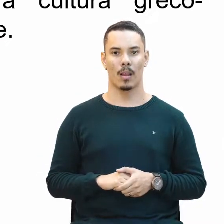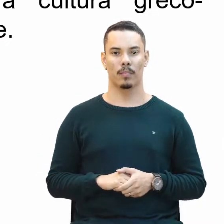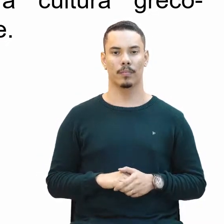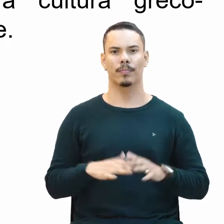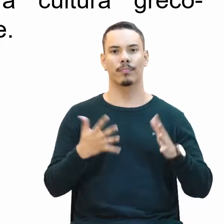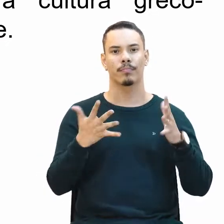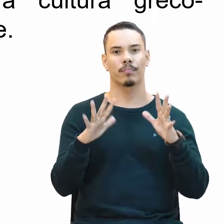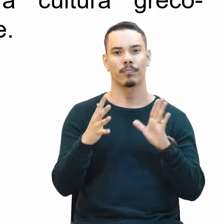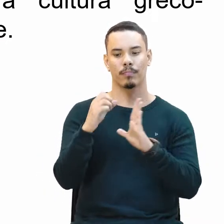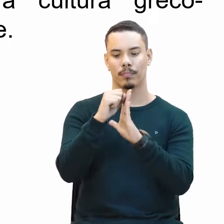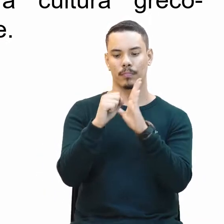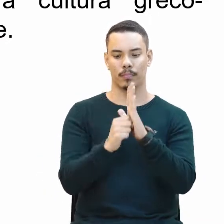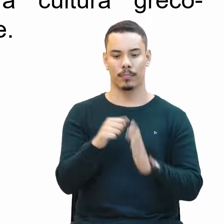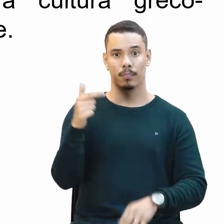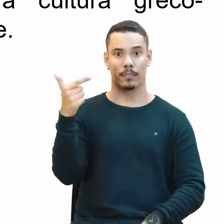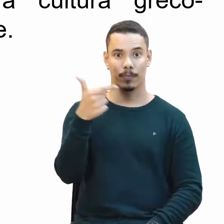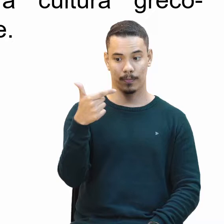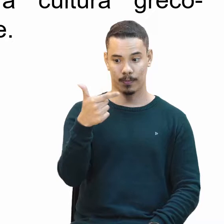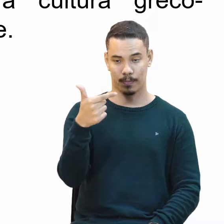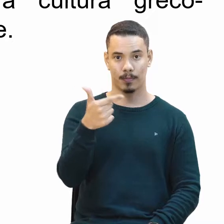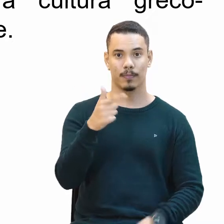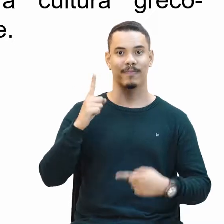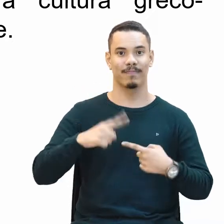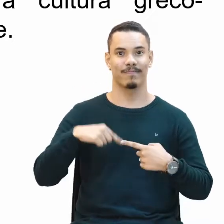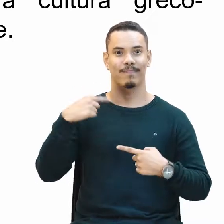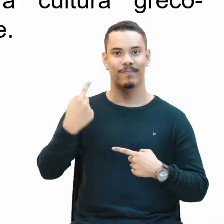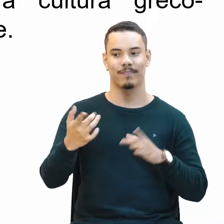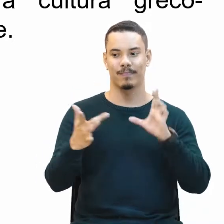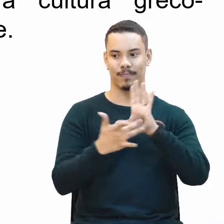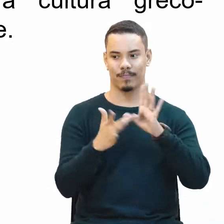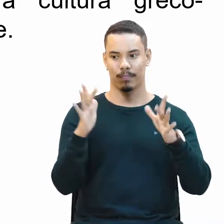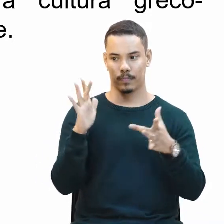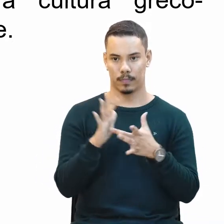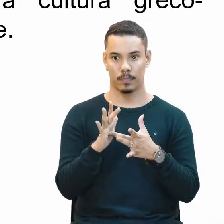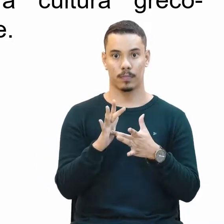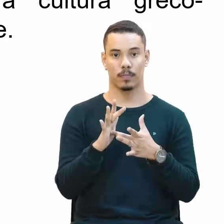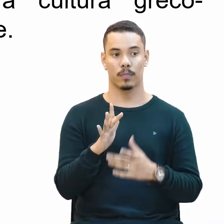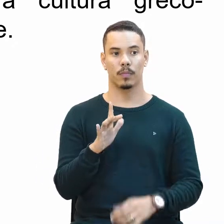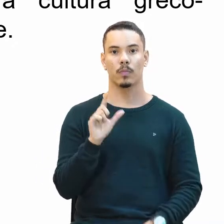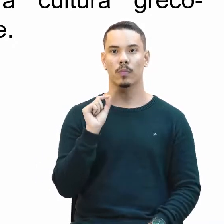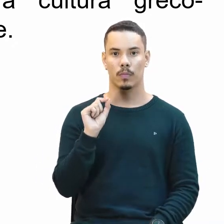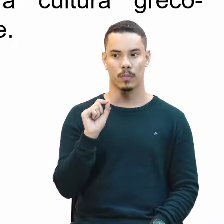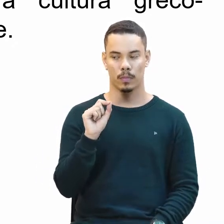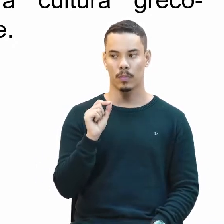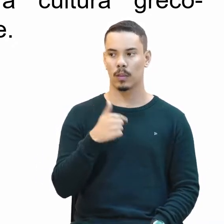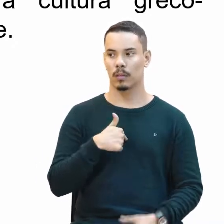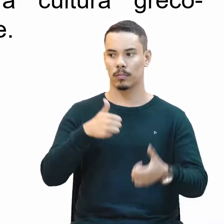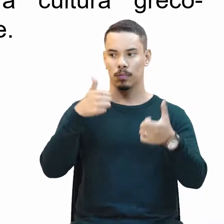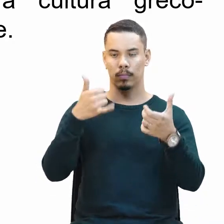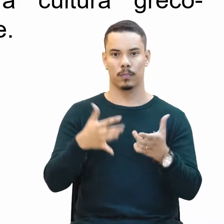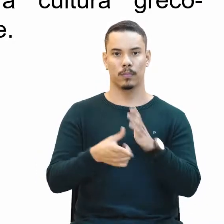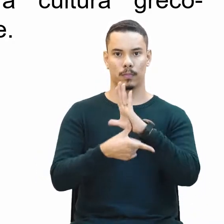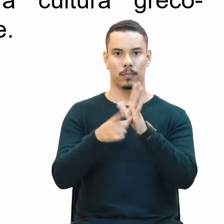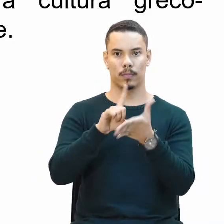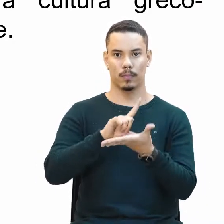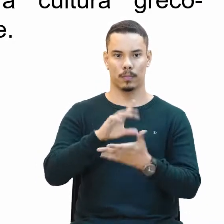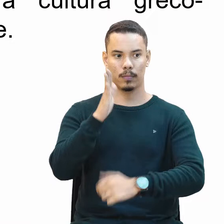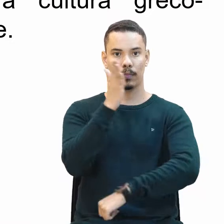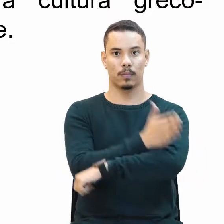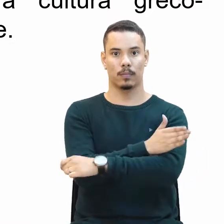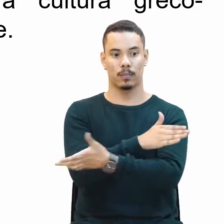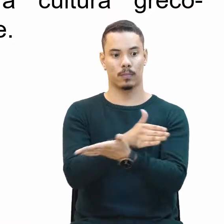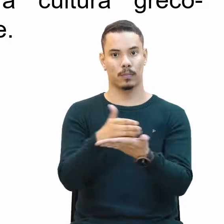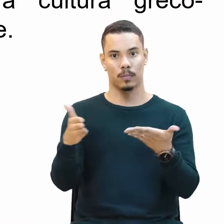do século II, depois de Cristo, olha só, como eu falei anteriormente, a Idade Média começa no